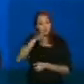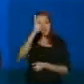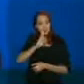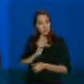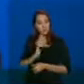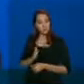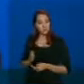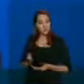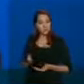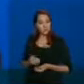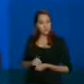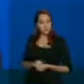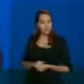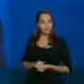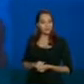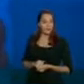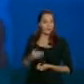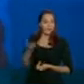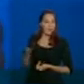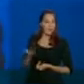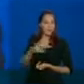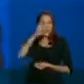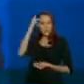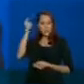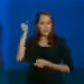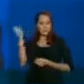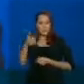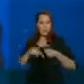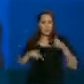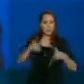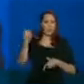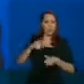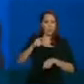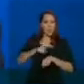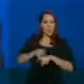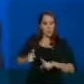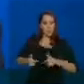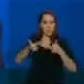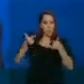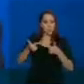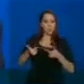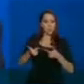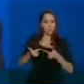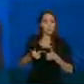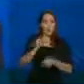aqui o sendo apedrejado enquanto lutamos em defesa do país